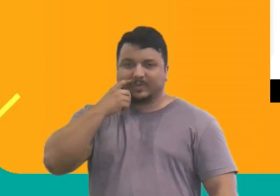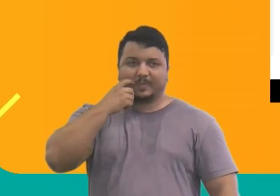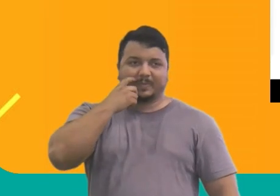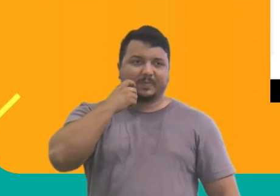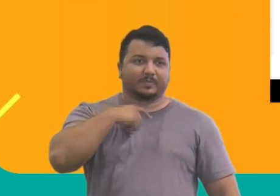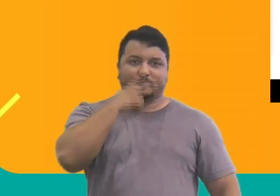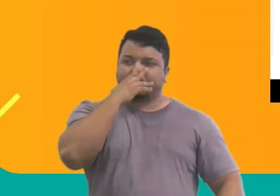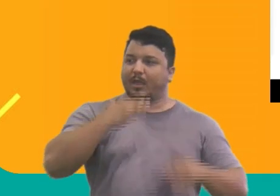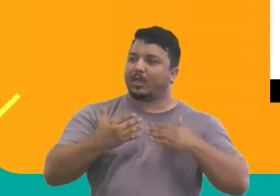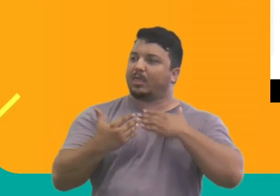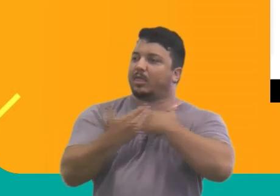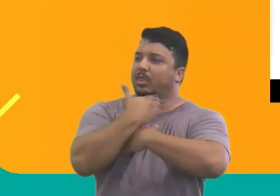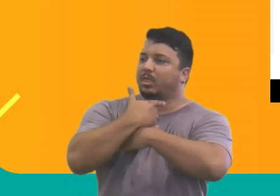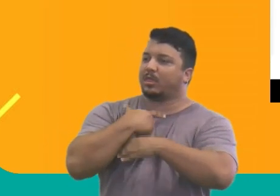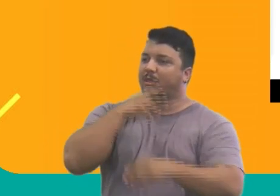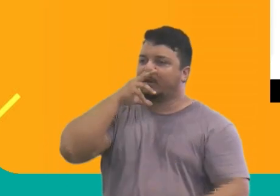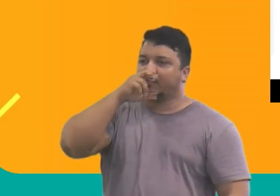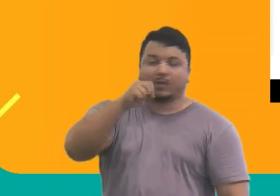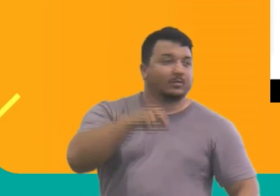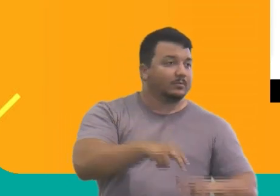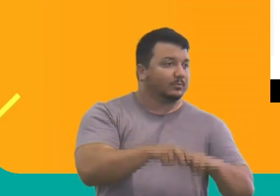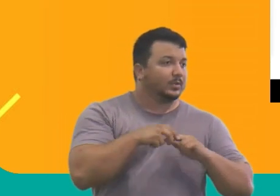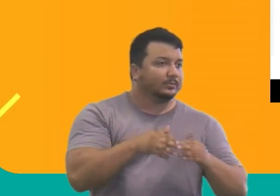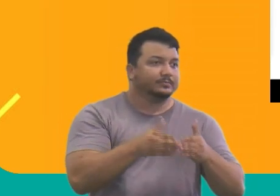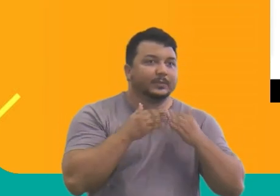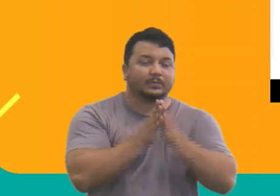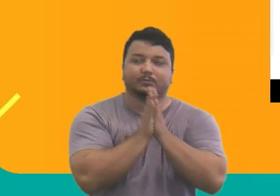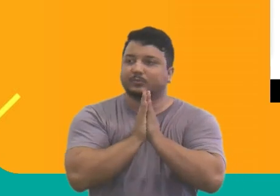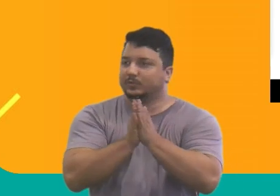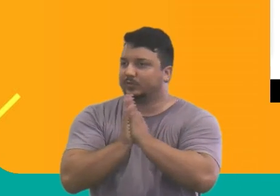invasivo, né? Então, por gentileza, minhas queridas,